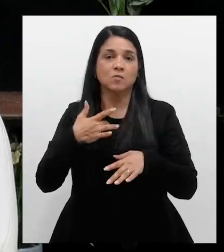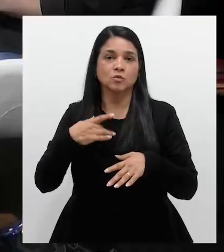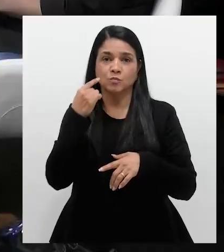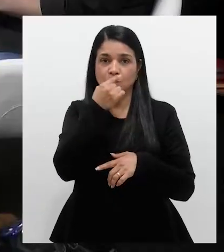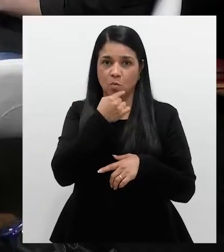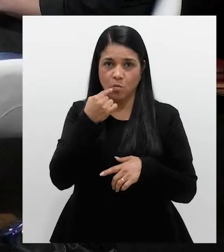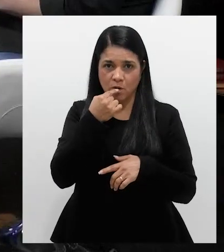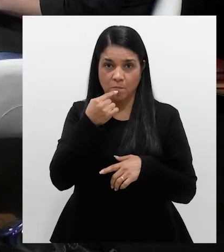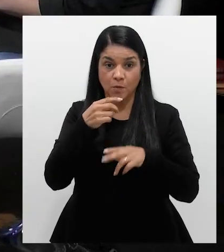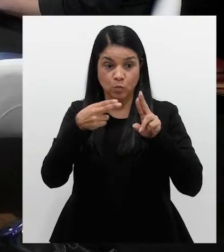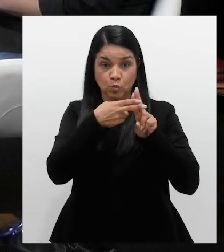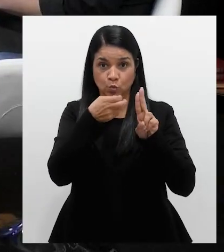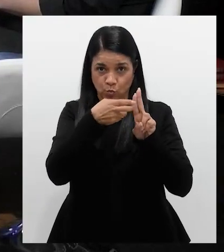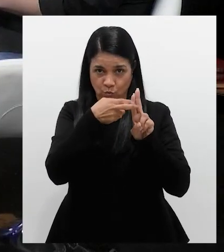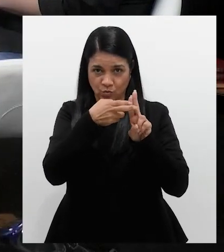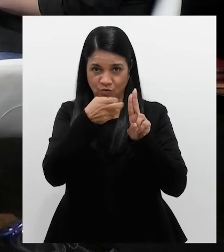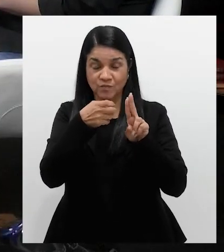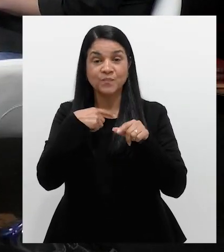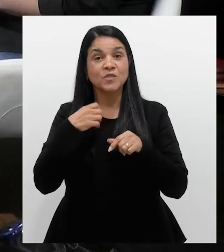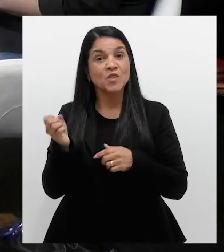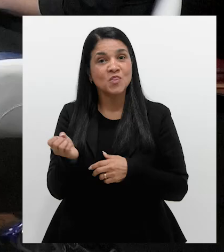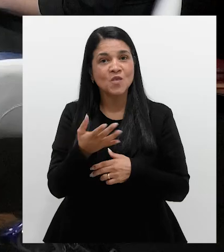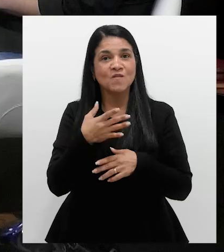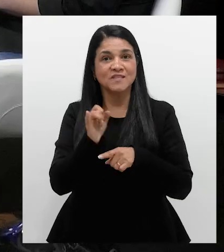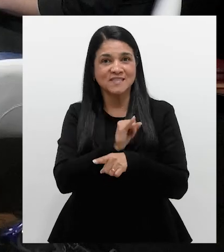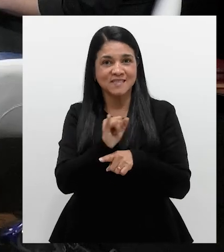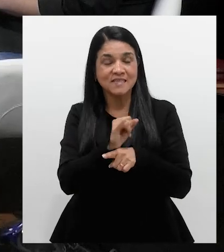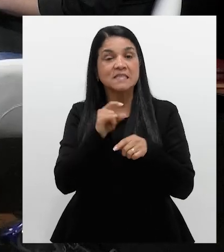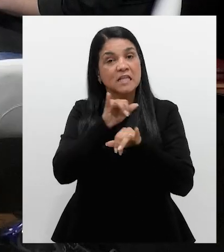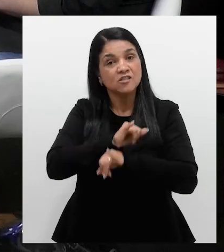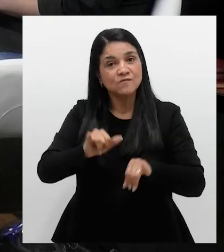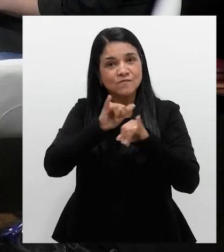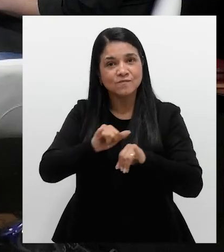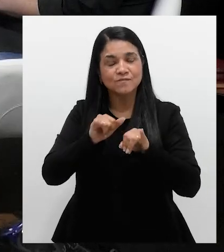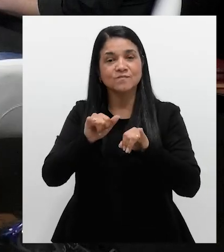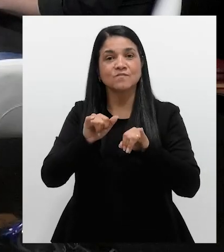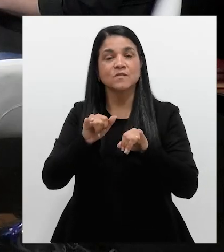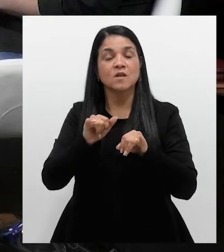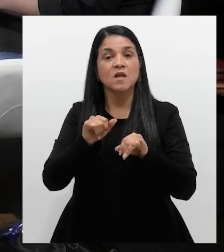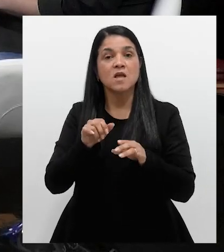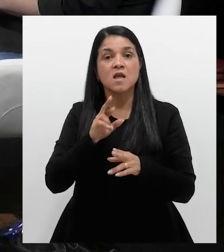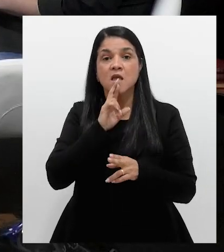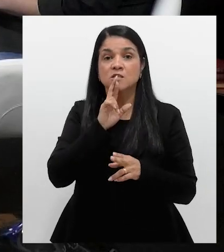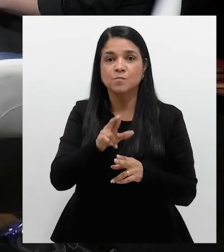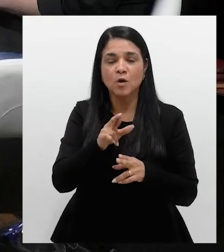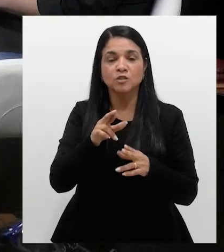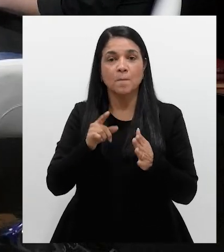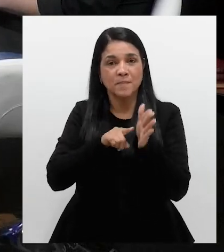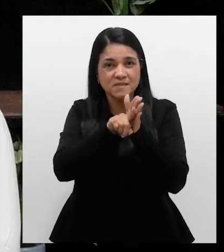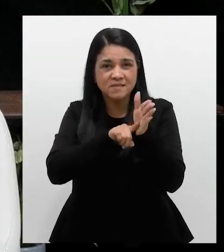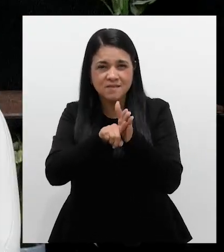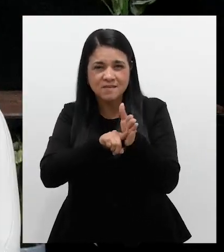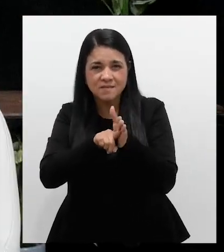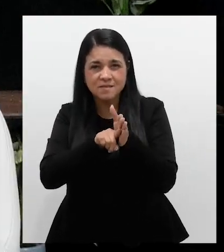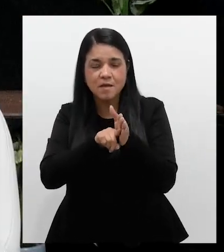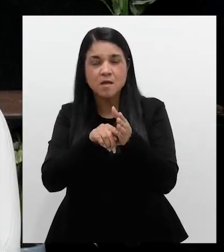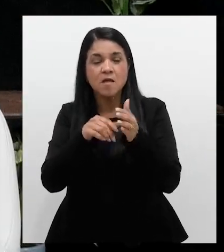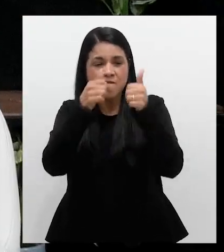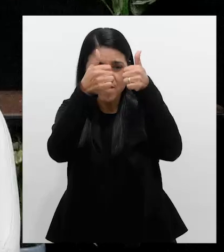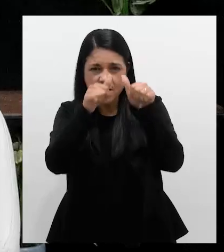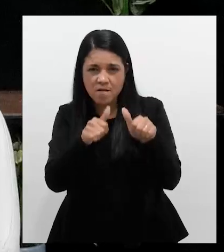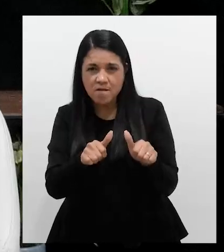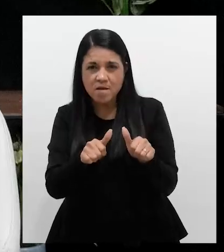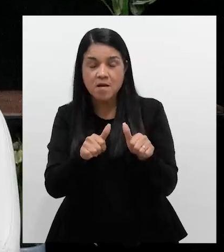saúde bucal pelo SUS. Sim. Entre as novidades está a divulgação dos resultados de uma pesquisa, a principal forma de avaliar